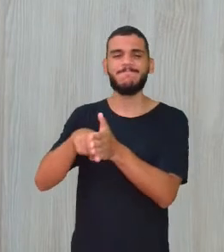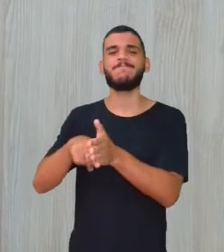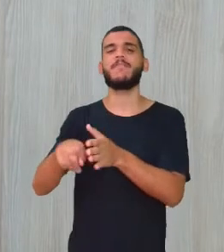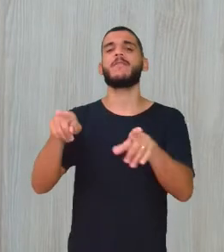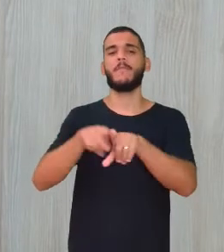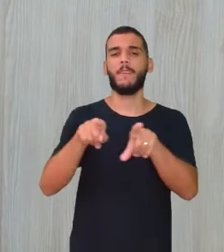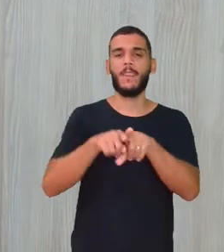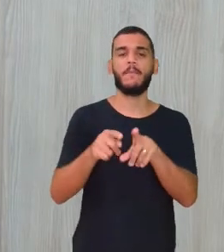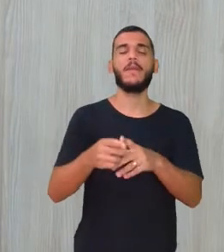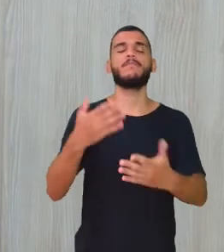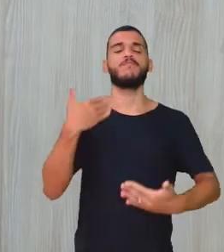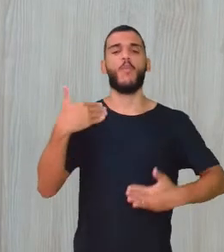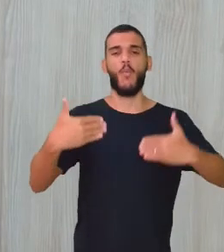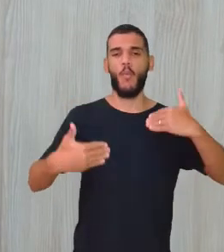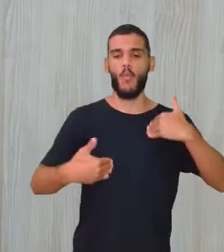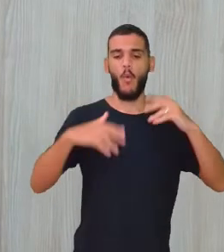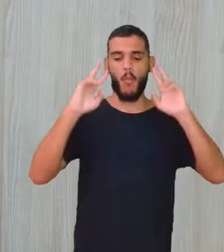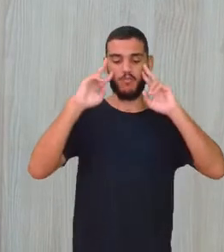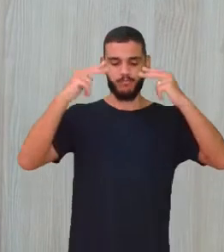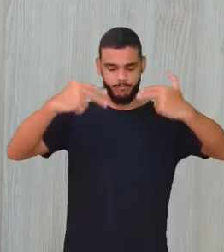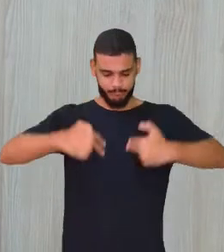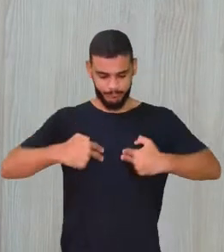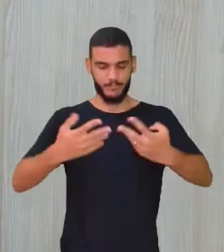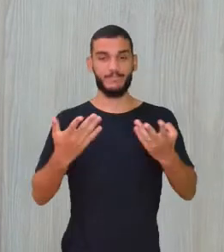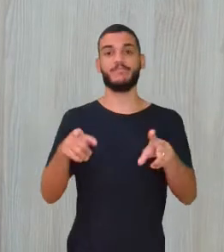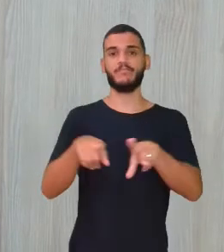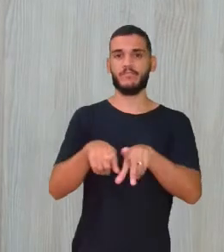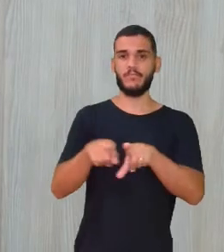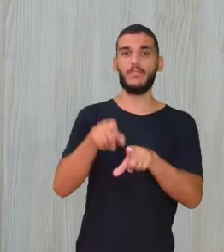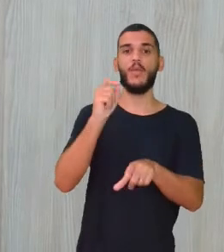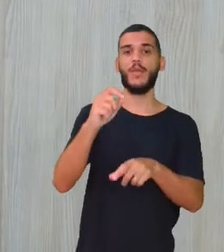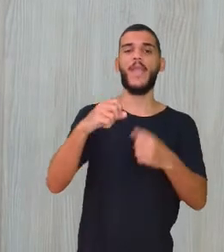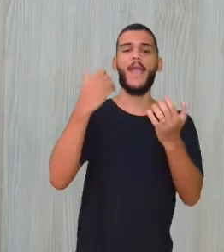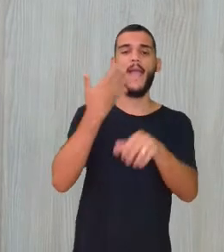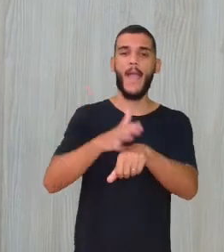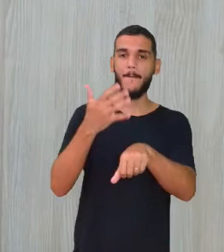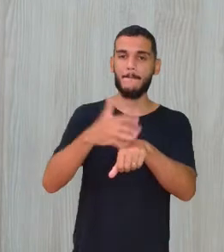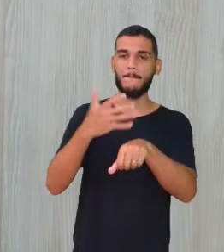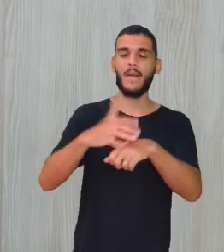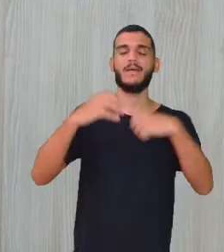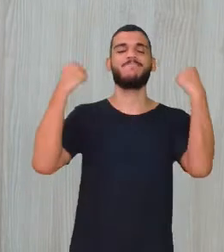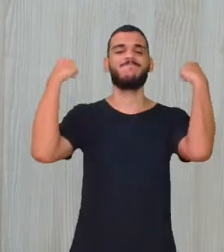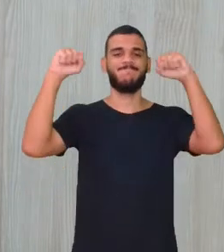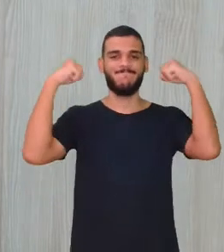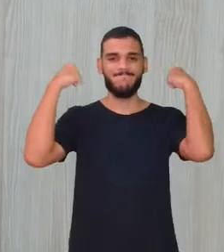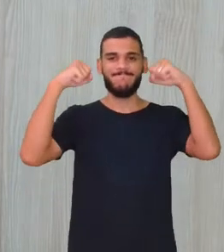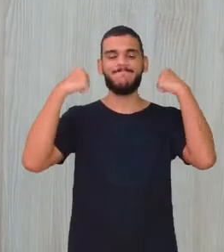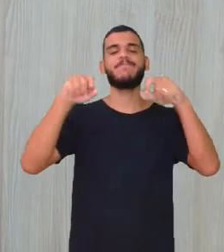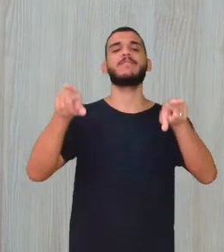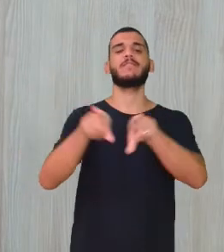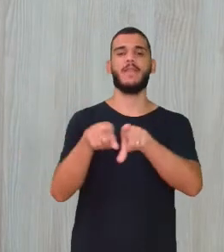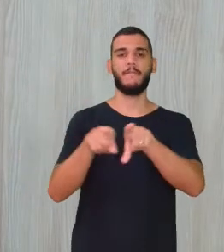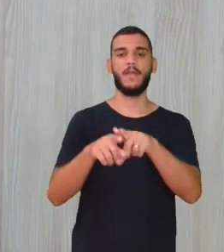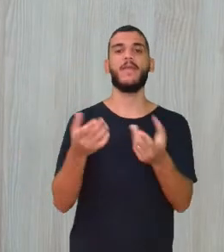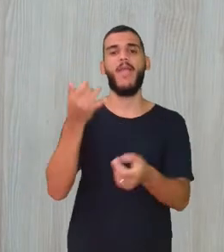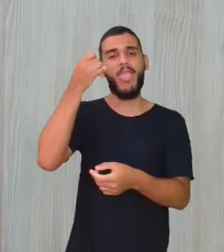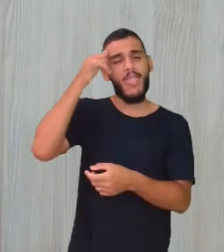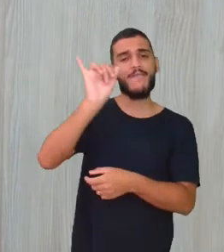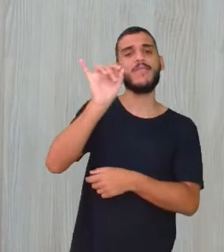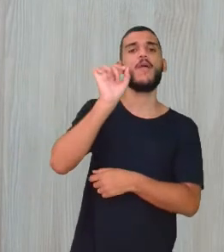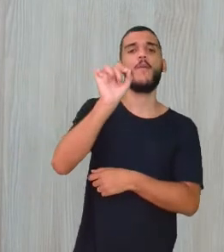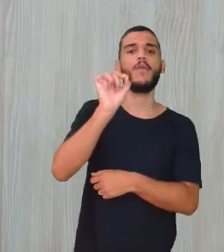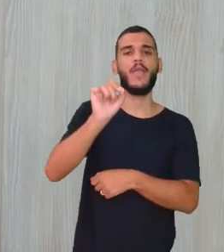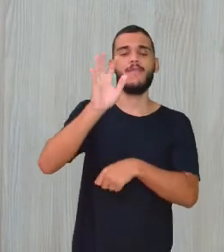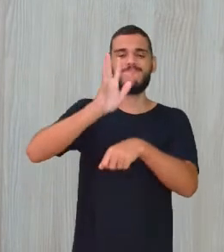se cuidar, manter os exercícios físicos, uma alimentação equilibrada, né, professora? Para que nós possamos evitar essa doença que